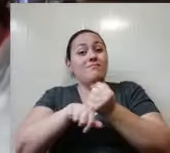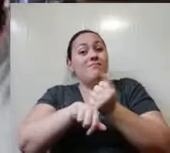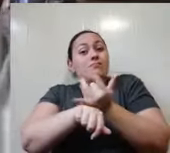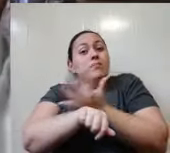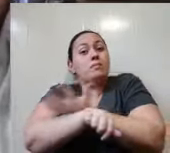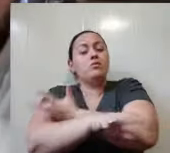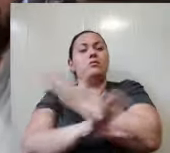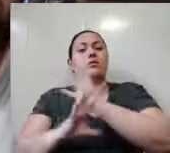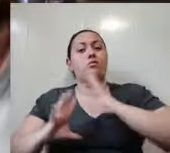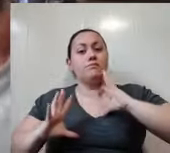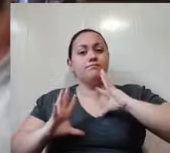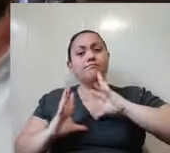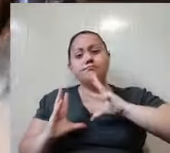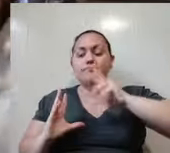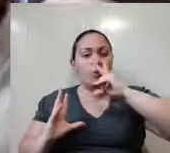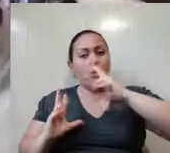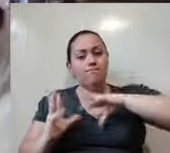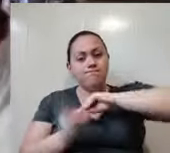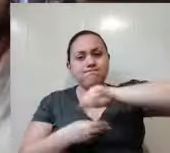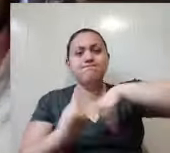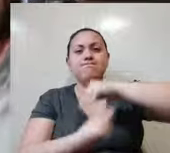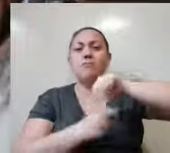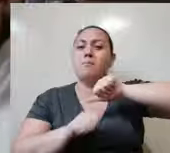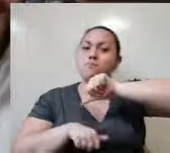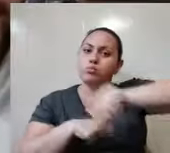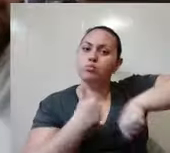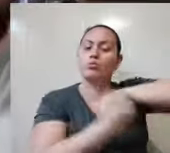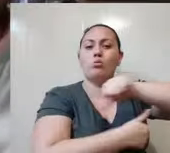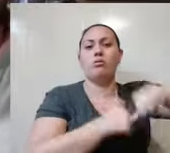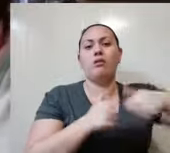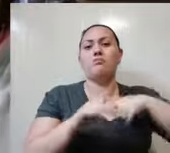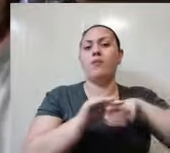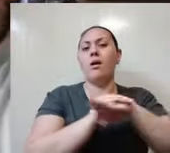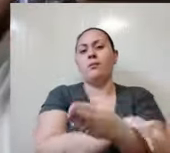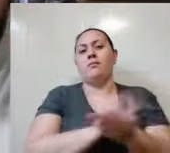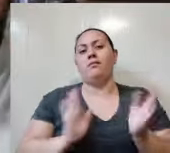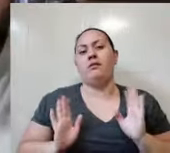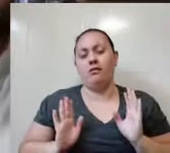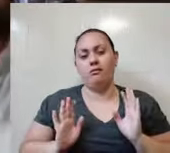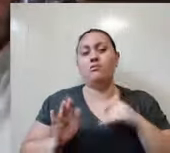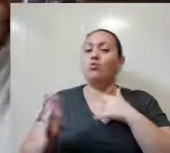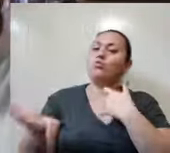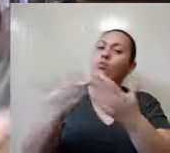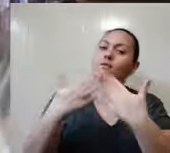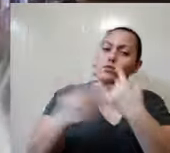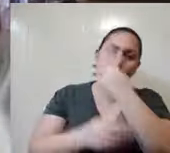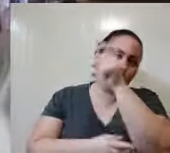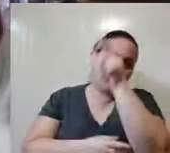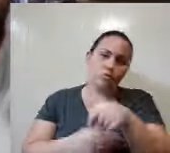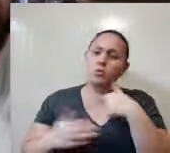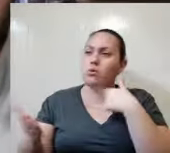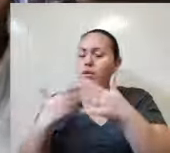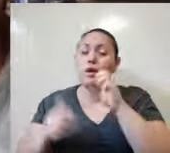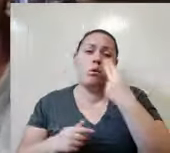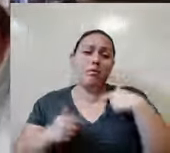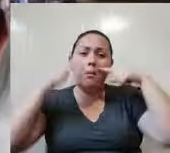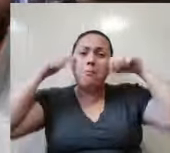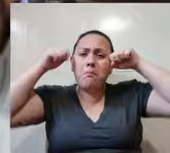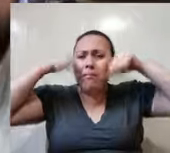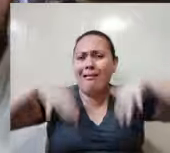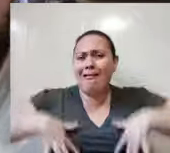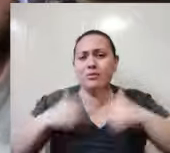forma construtiva. Seja adequada, seja conversando com alguém, seja tendo uma crise de choro,